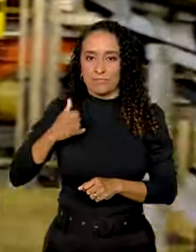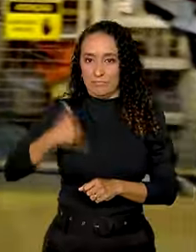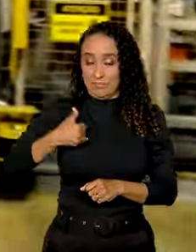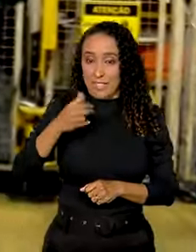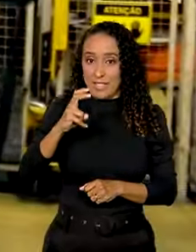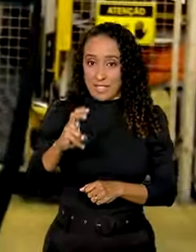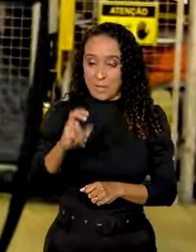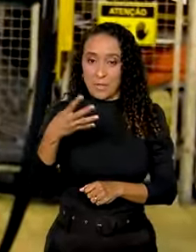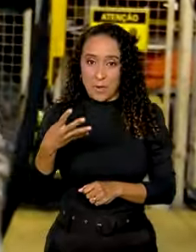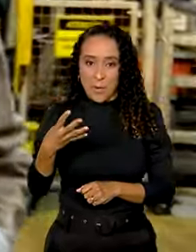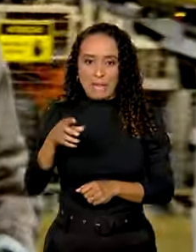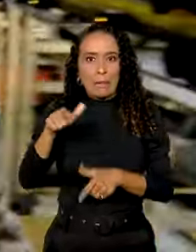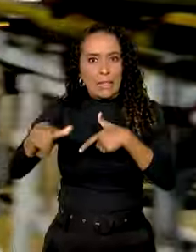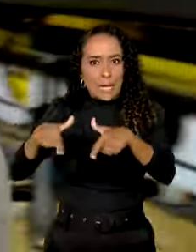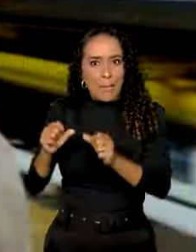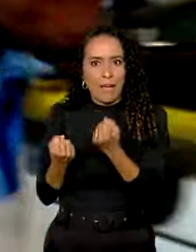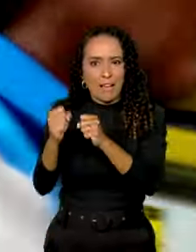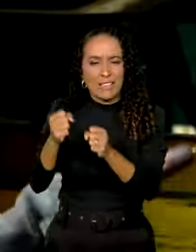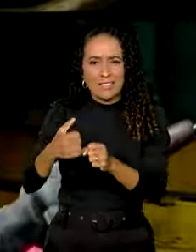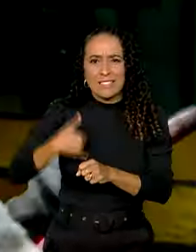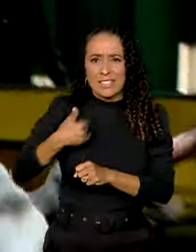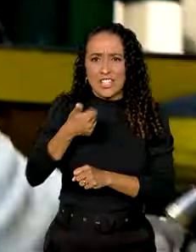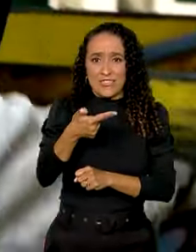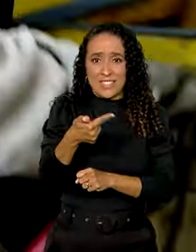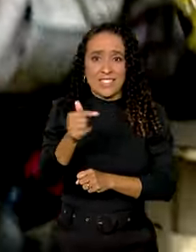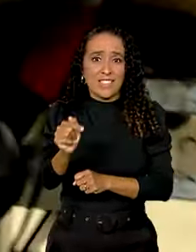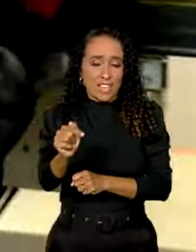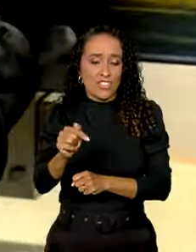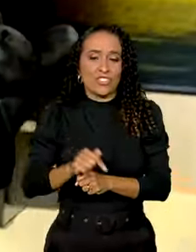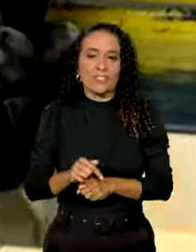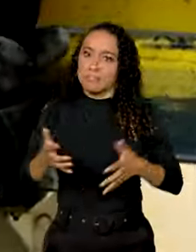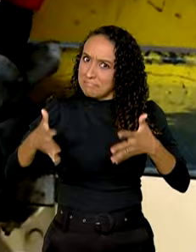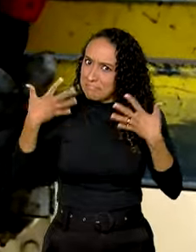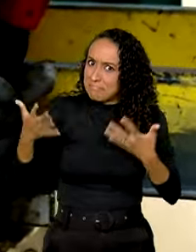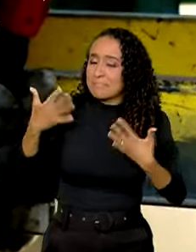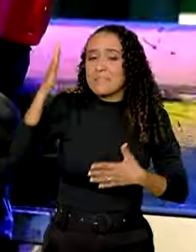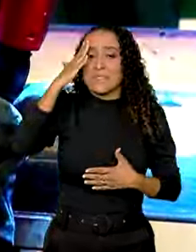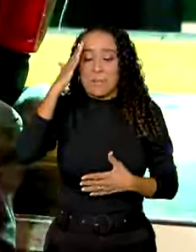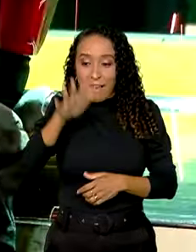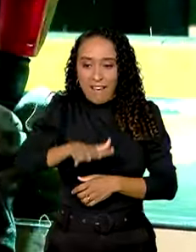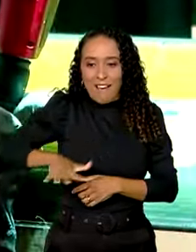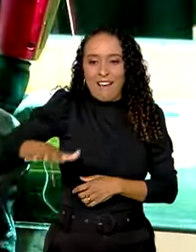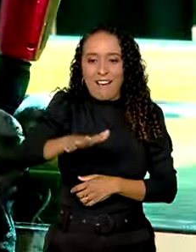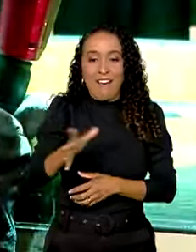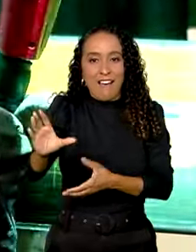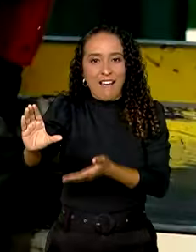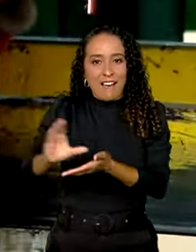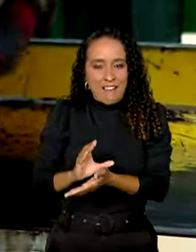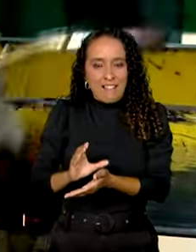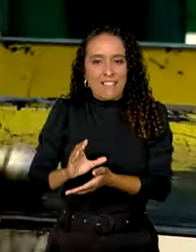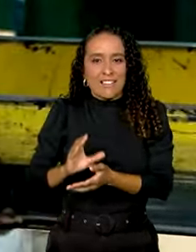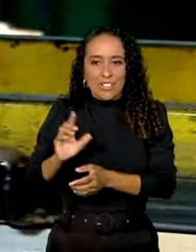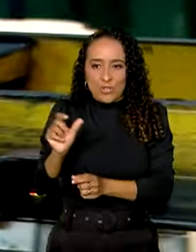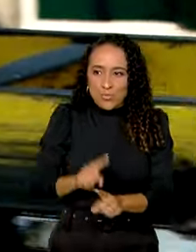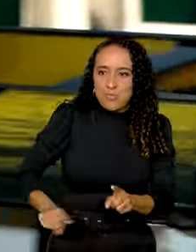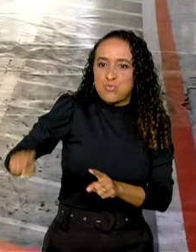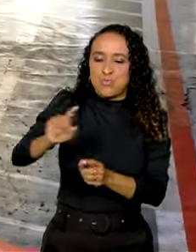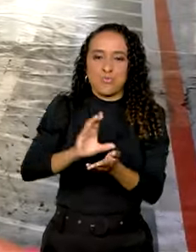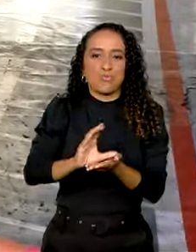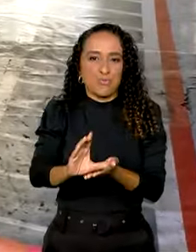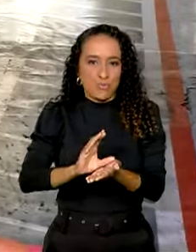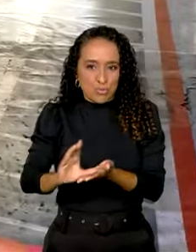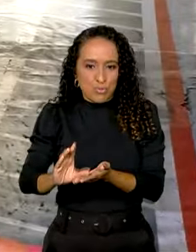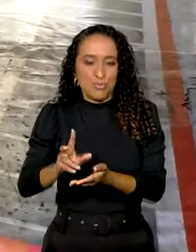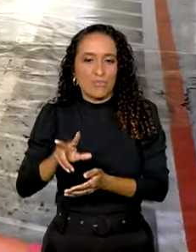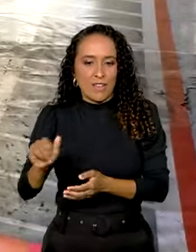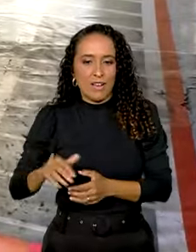anos e trabalha na montadora desde os 27. Ele ficou animado em saber que o setor receberá um novo ciclo de investimentos.